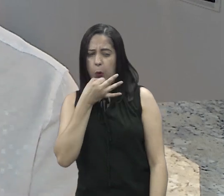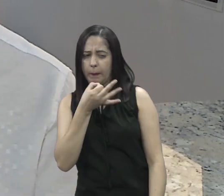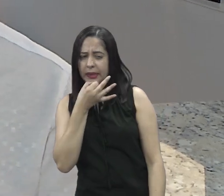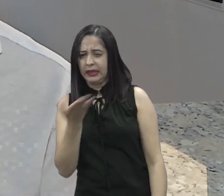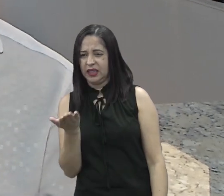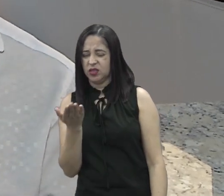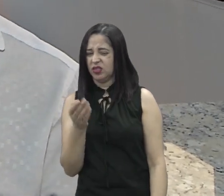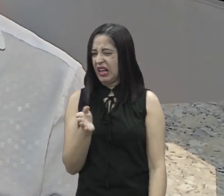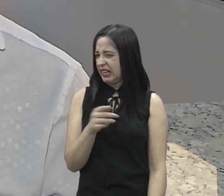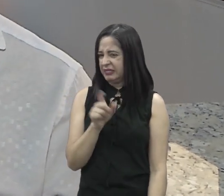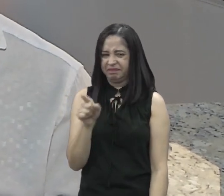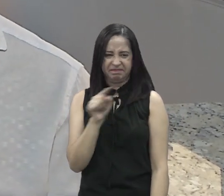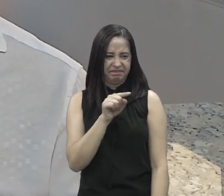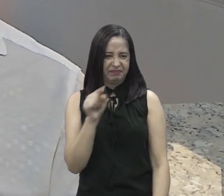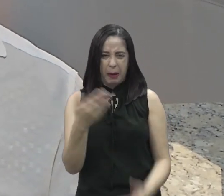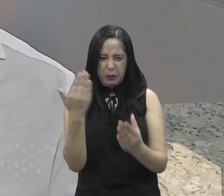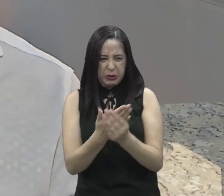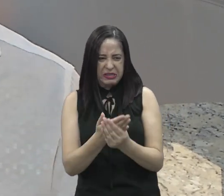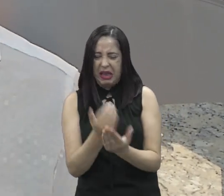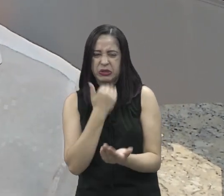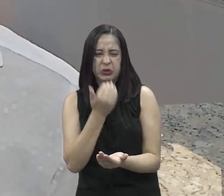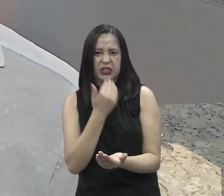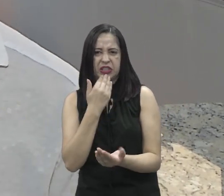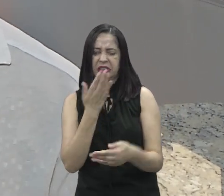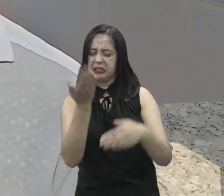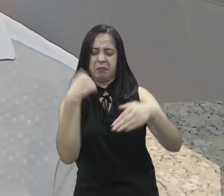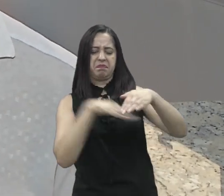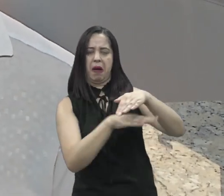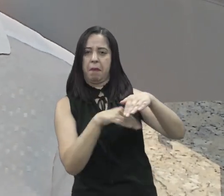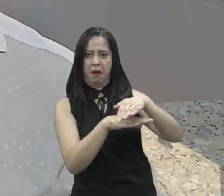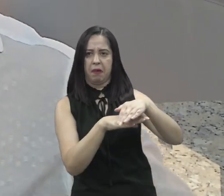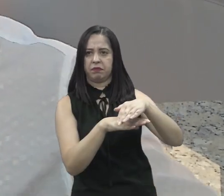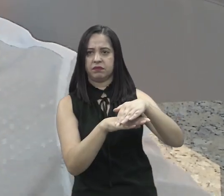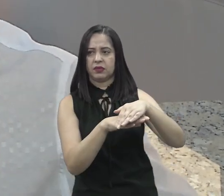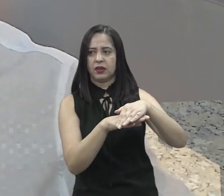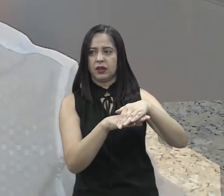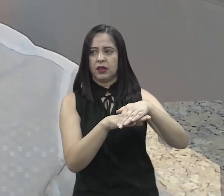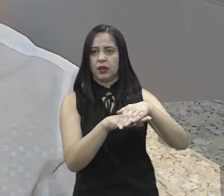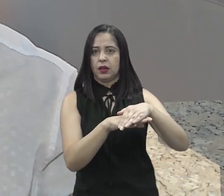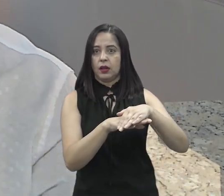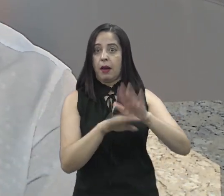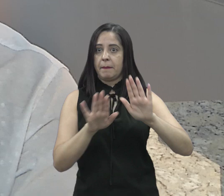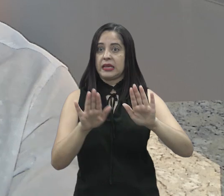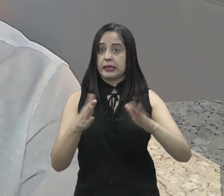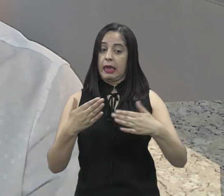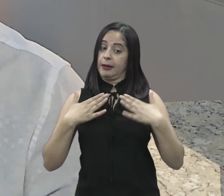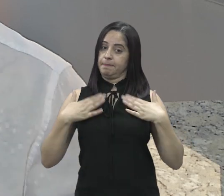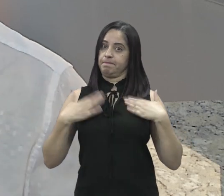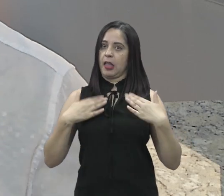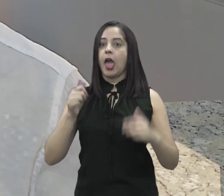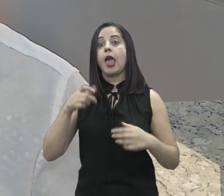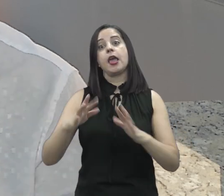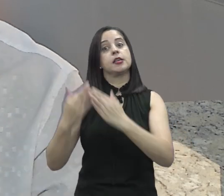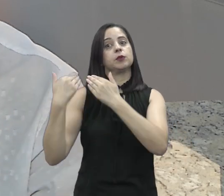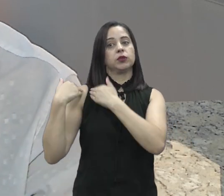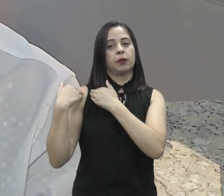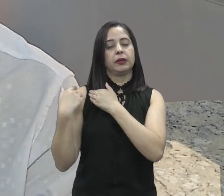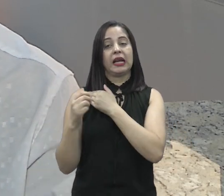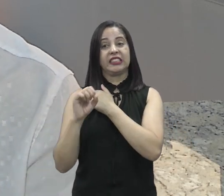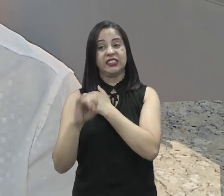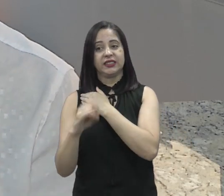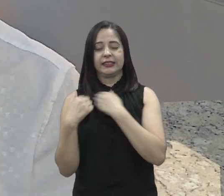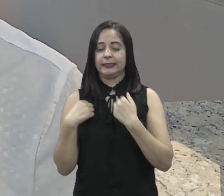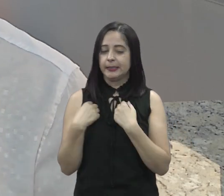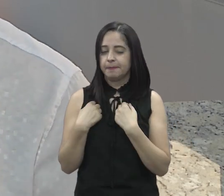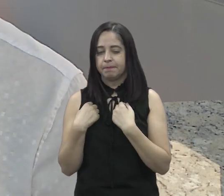Se ele achar que é uma coisa que não cabe dar prosseguimento, ele arquiva. Ele chamou para ele a